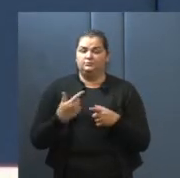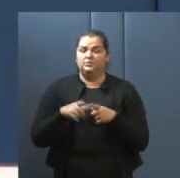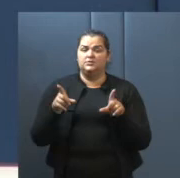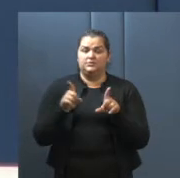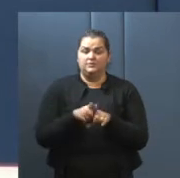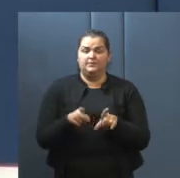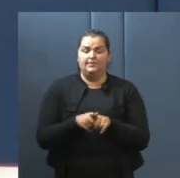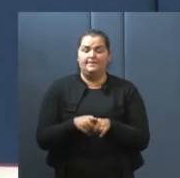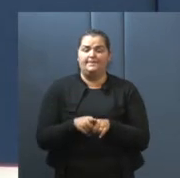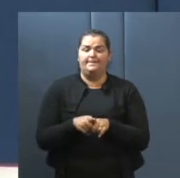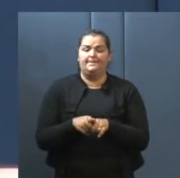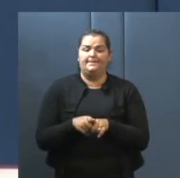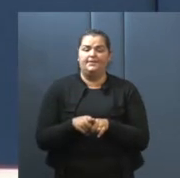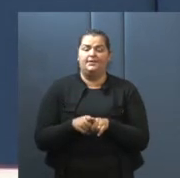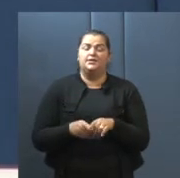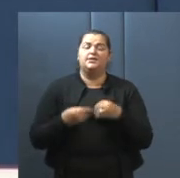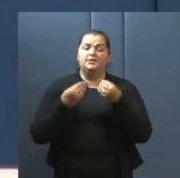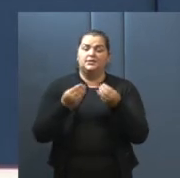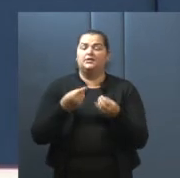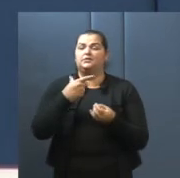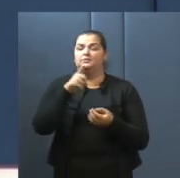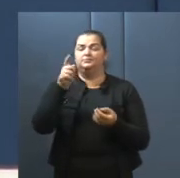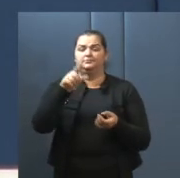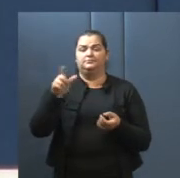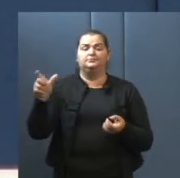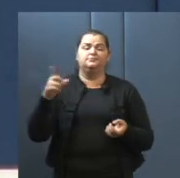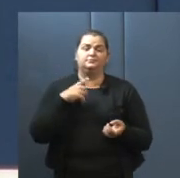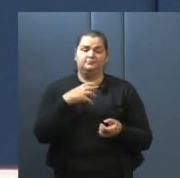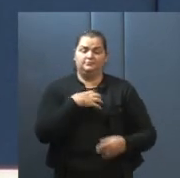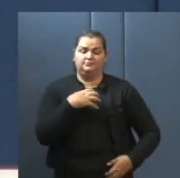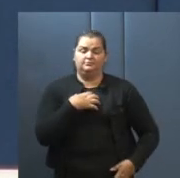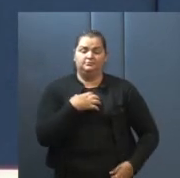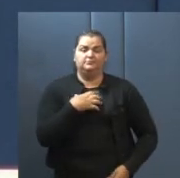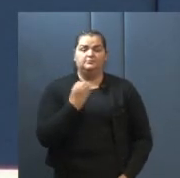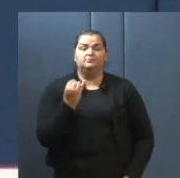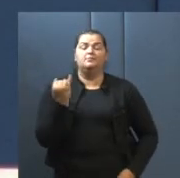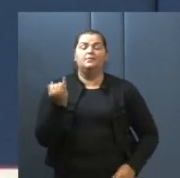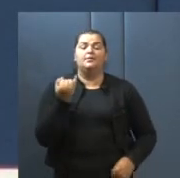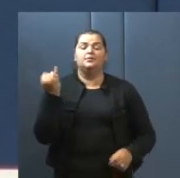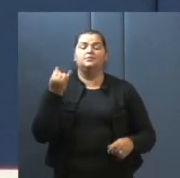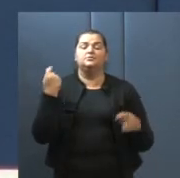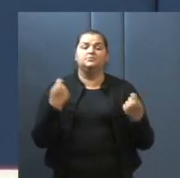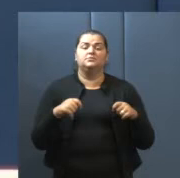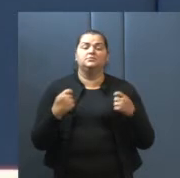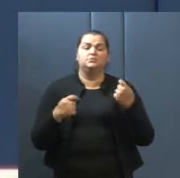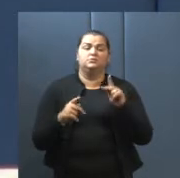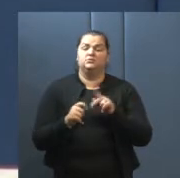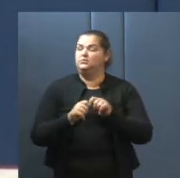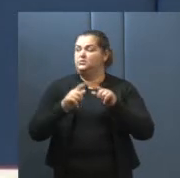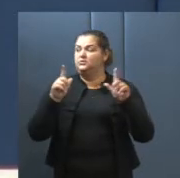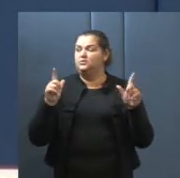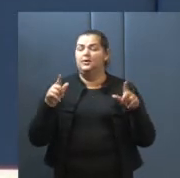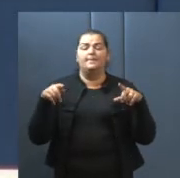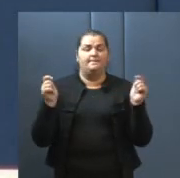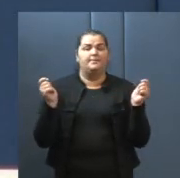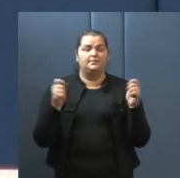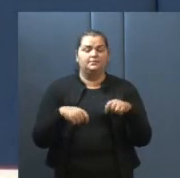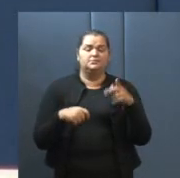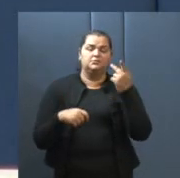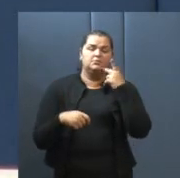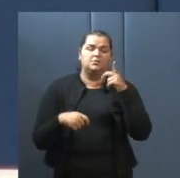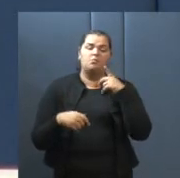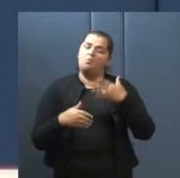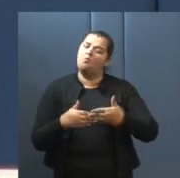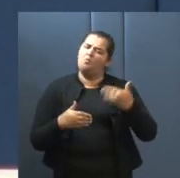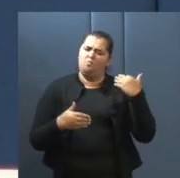alguma forma, você dá para os outros membros um espectro bem preciso do que é a sua exposição e permite aos órgãos multilaterais